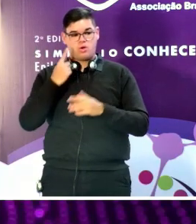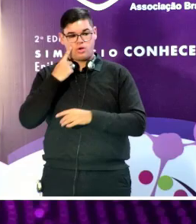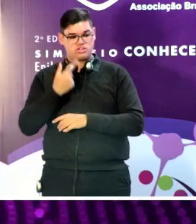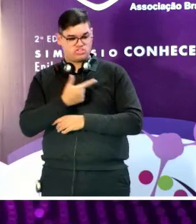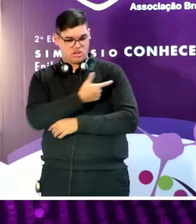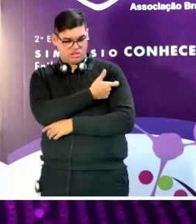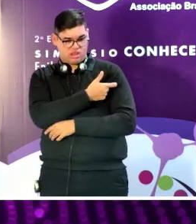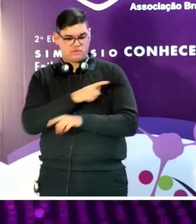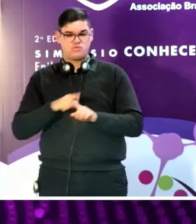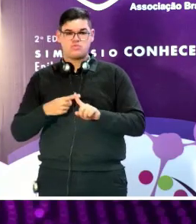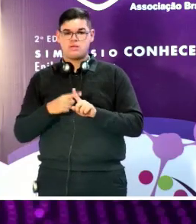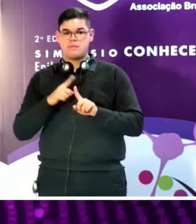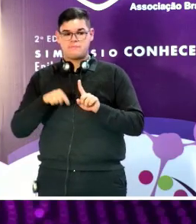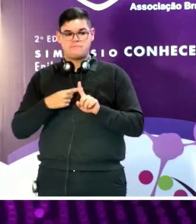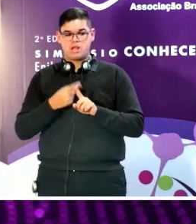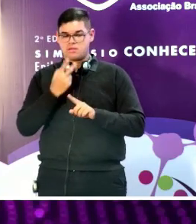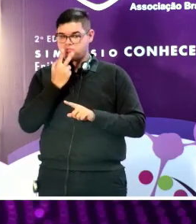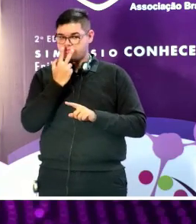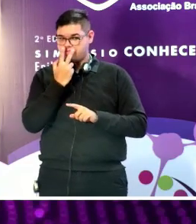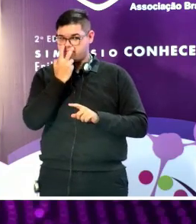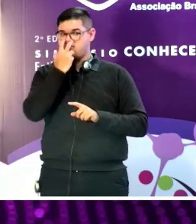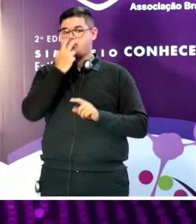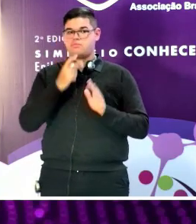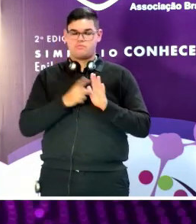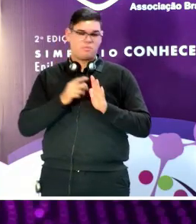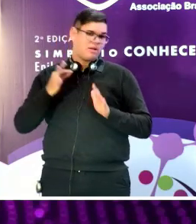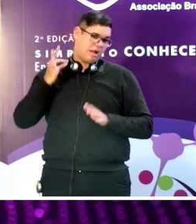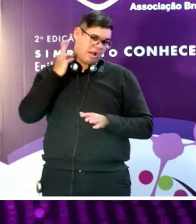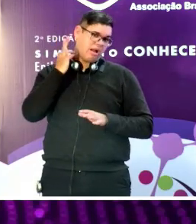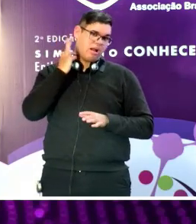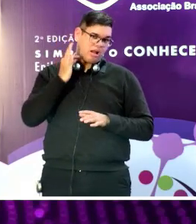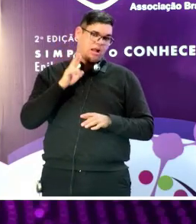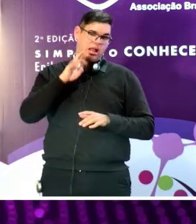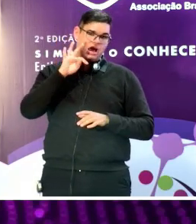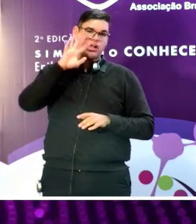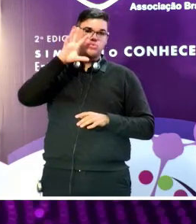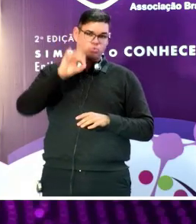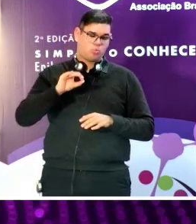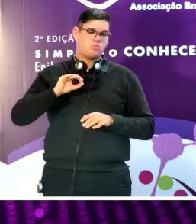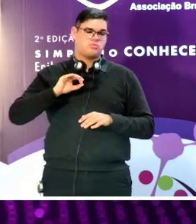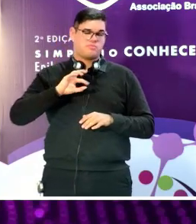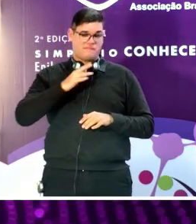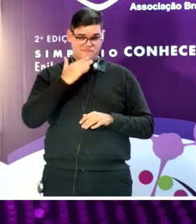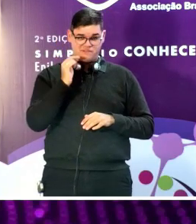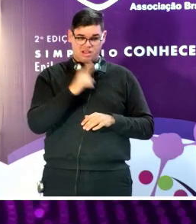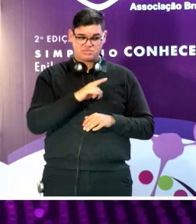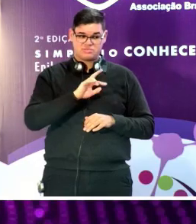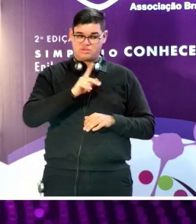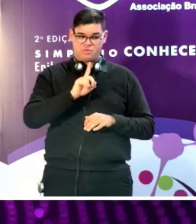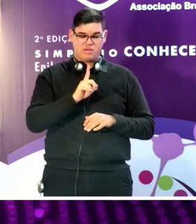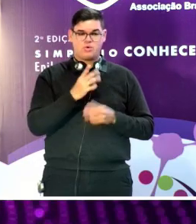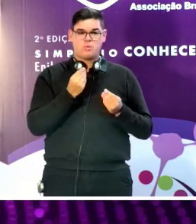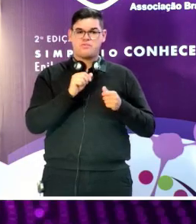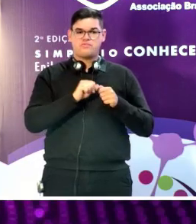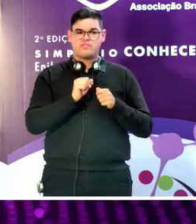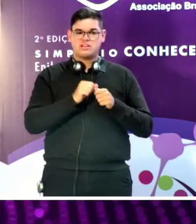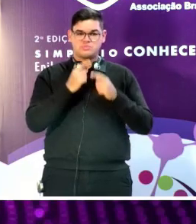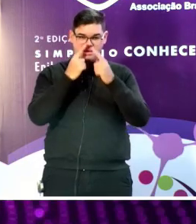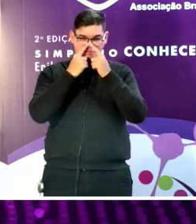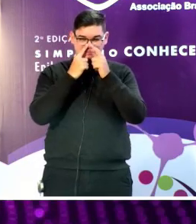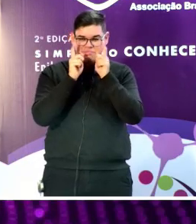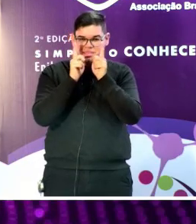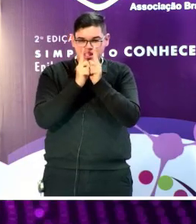com o intranasal em camundongo. Não é fácil fazer intranasal em camundongo, só queria dizer isso, né? Mas a gente fez,